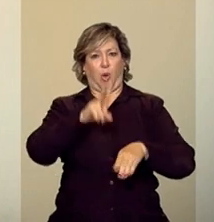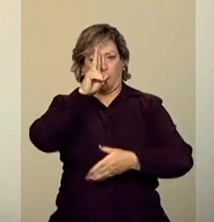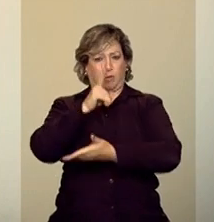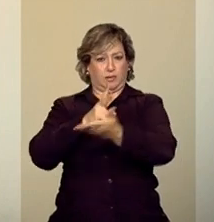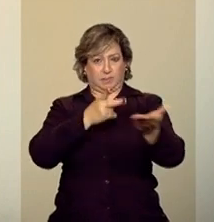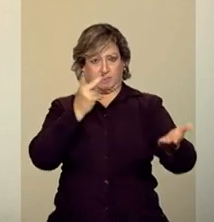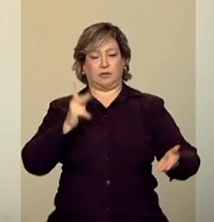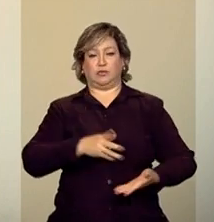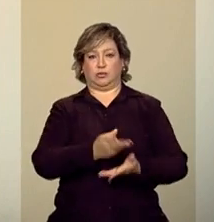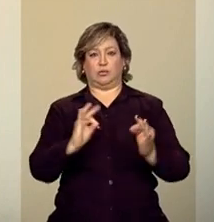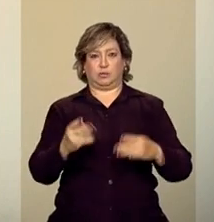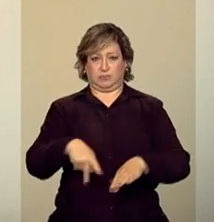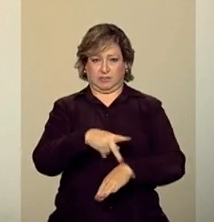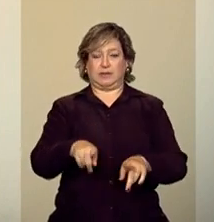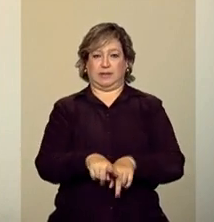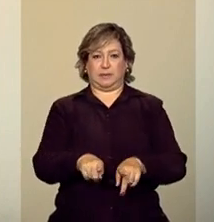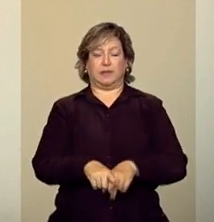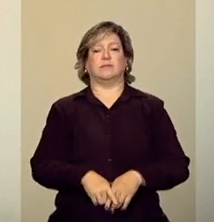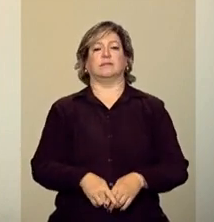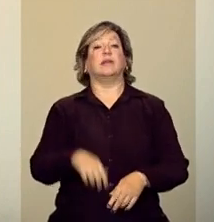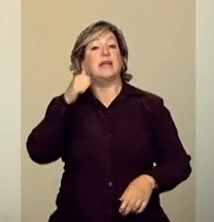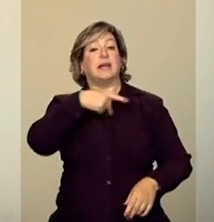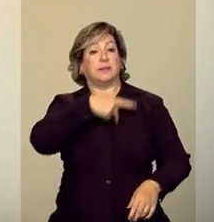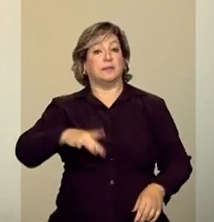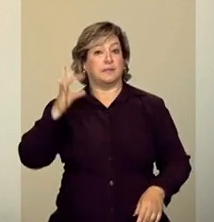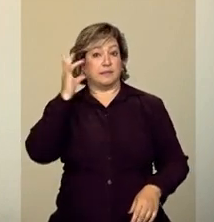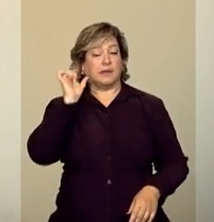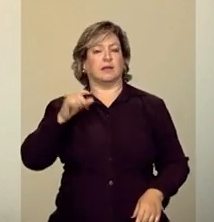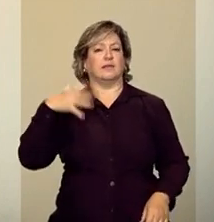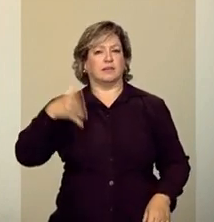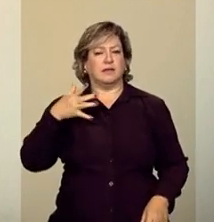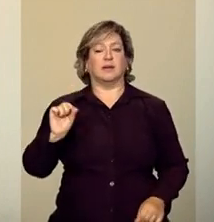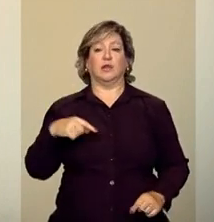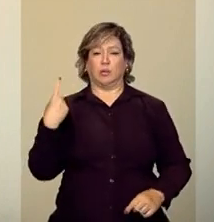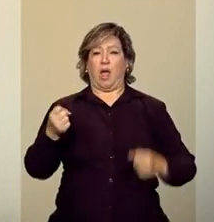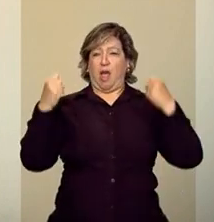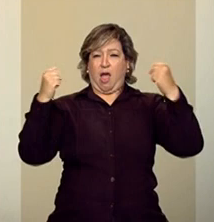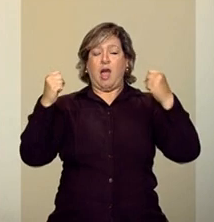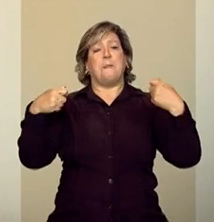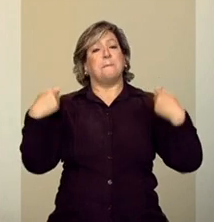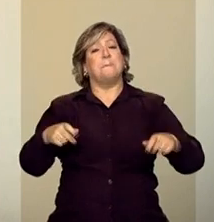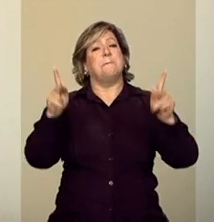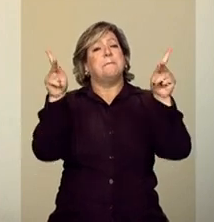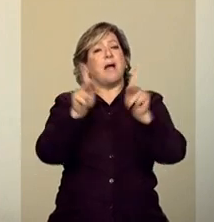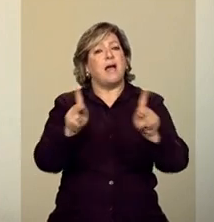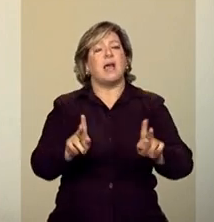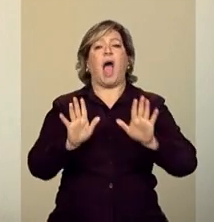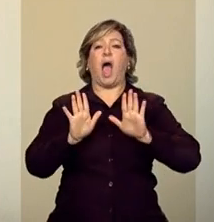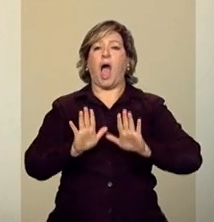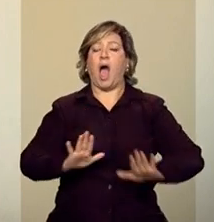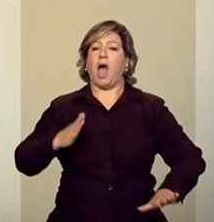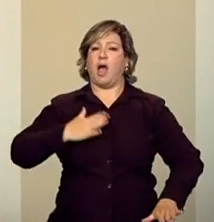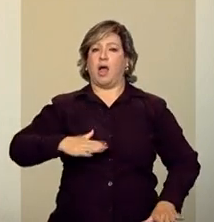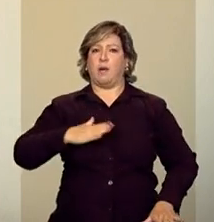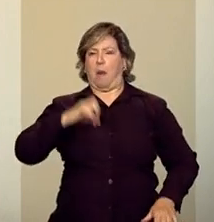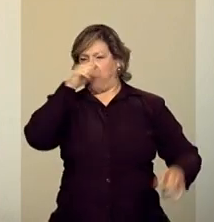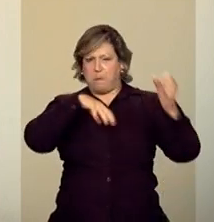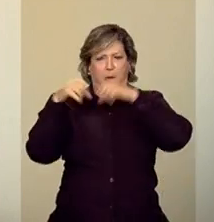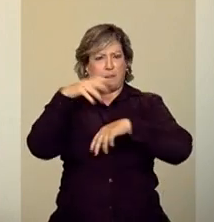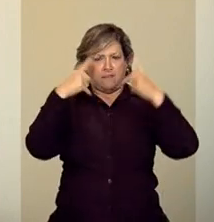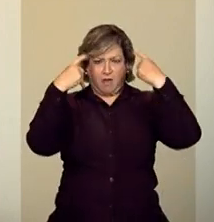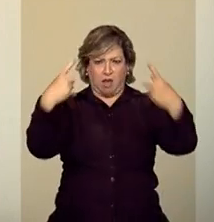No pronunciamento, a presidenta Dilma afirmou que as manifestações devem ser feitas de forma pacífica, sem violência.